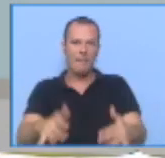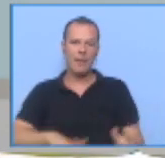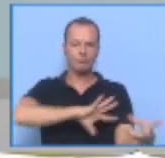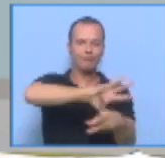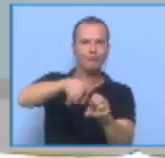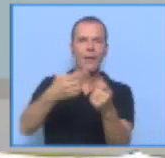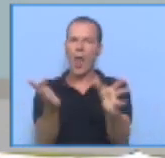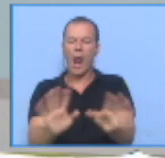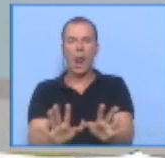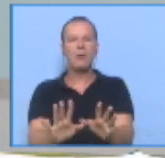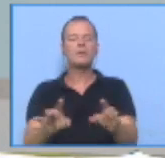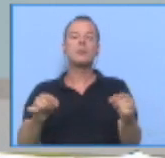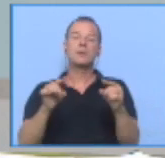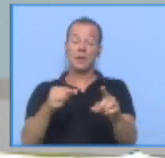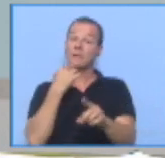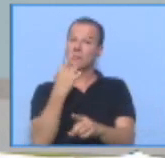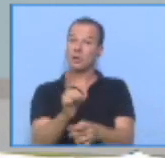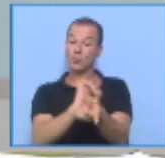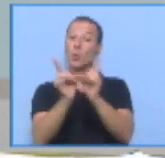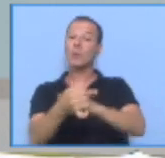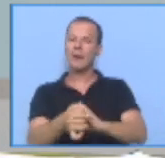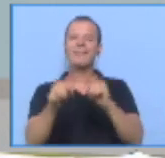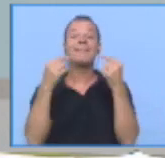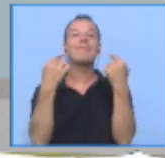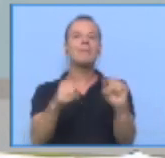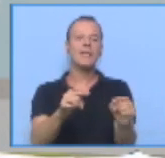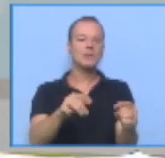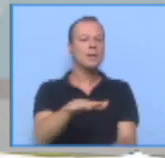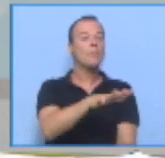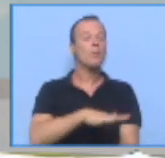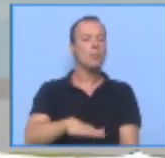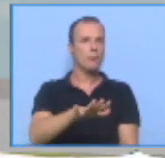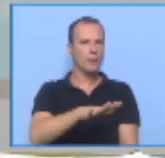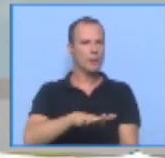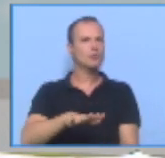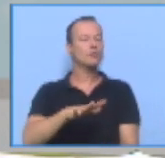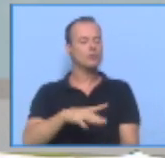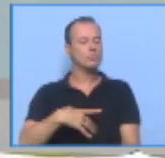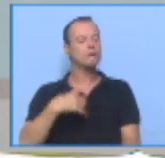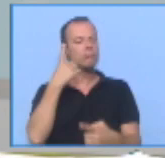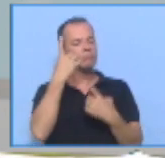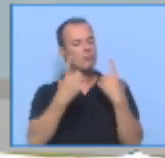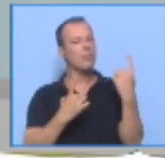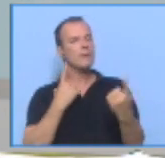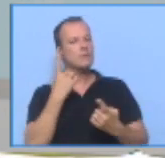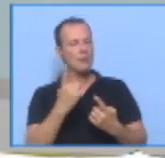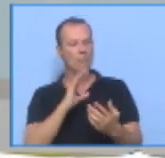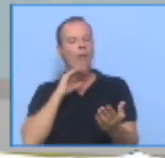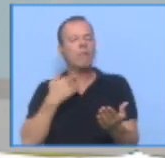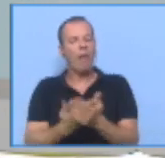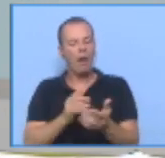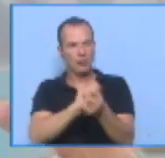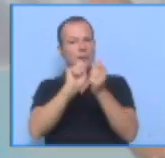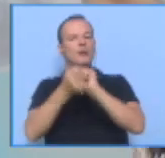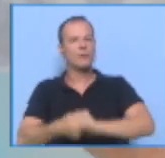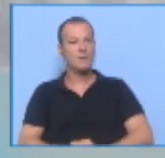algo de novo, está-se claramente a dizer que há aqui momentos de discernimento, momentos de ação que devem levar à transformação. E